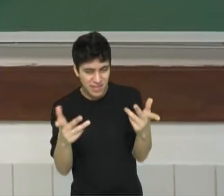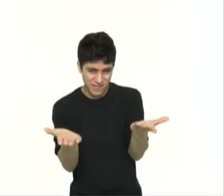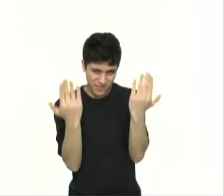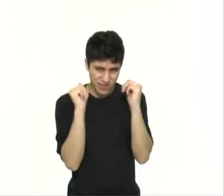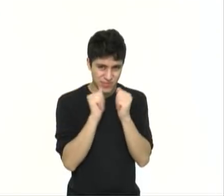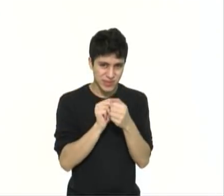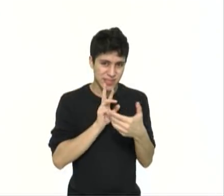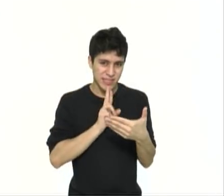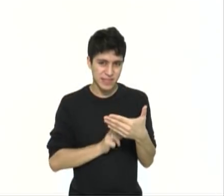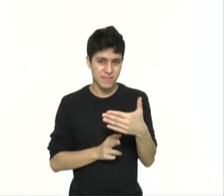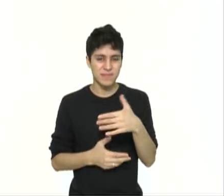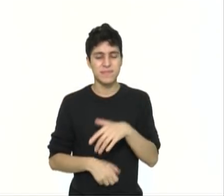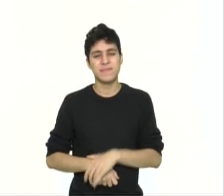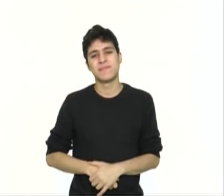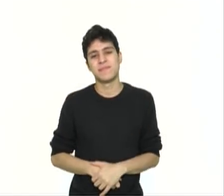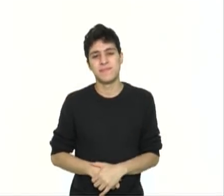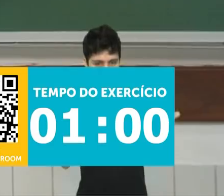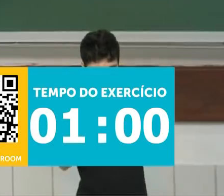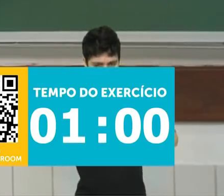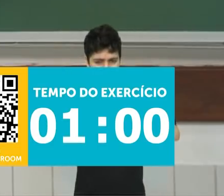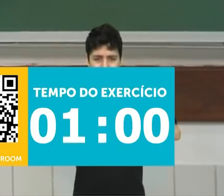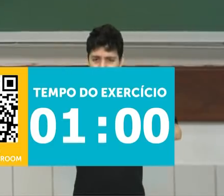responder?